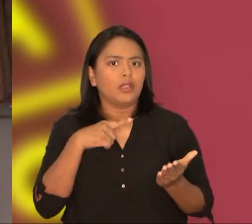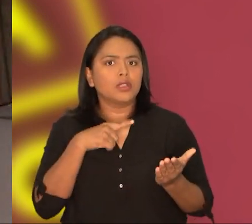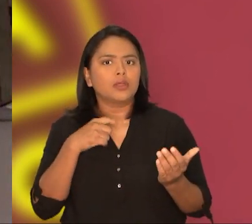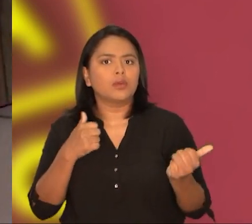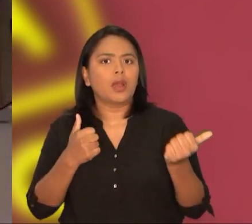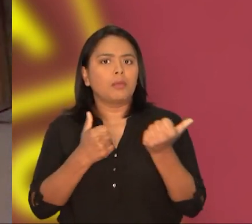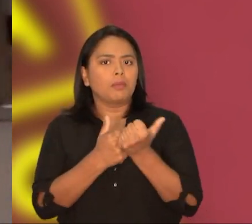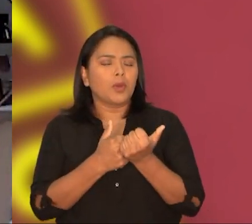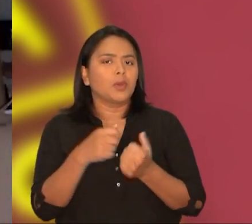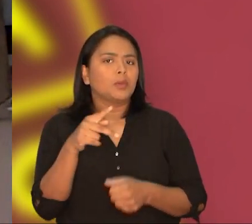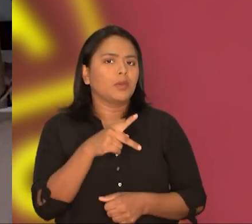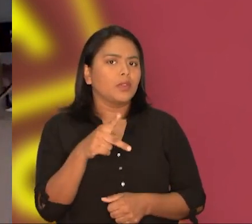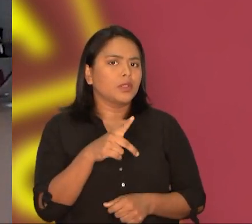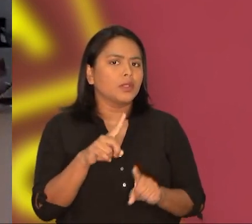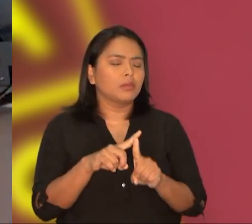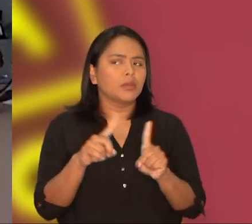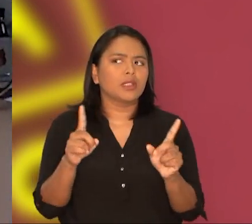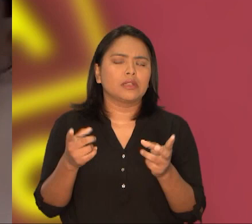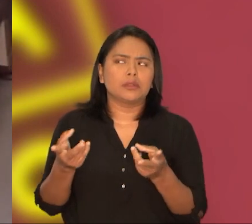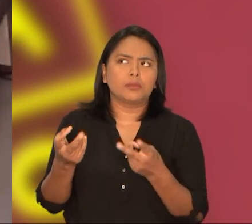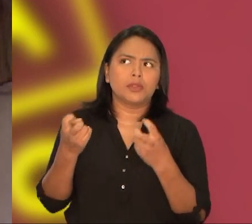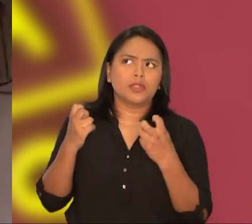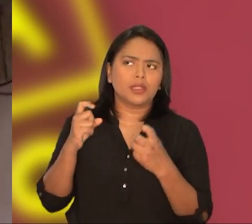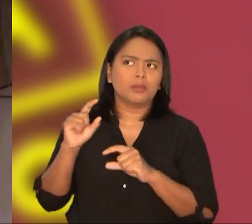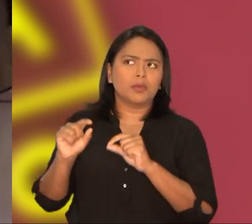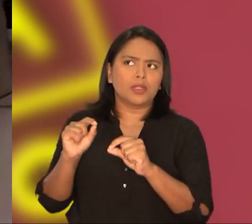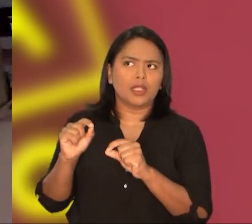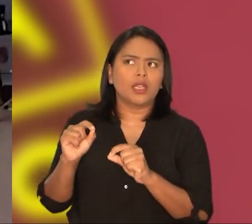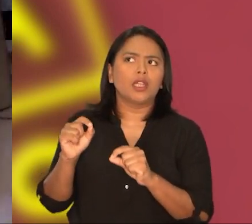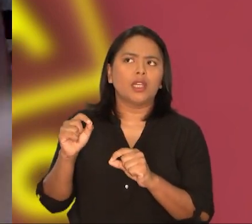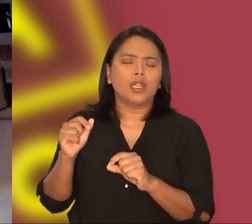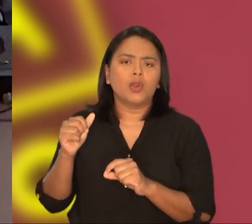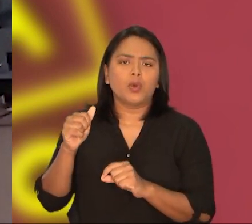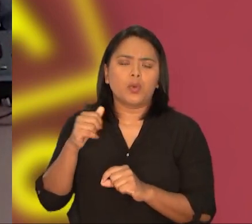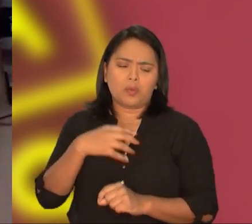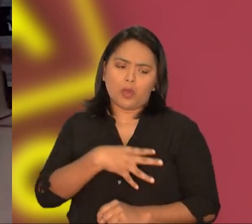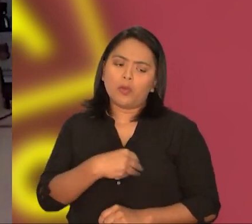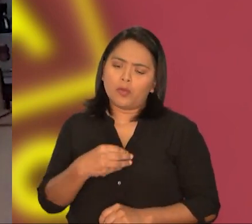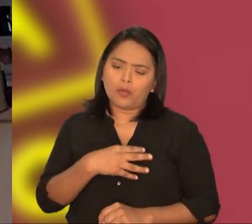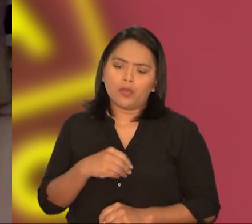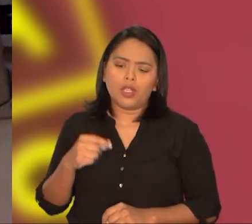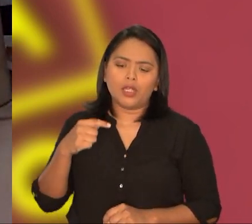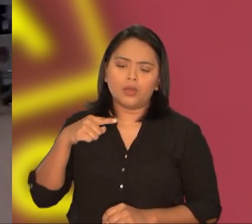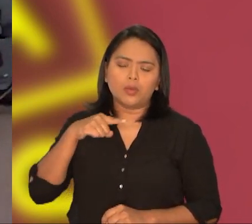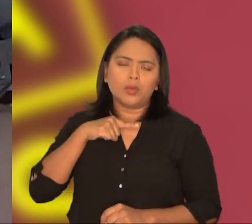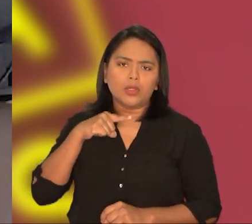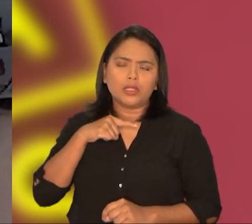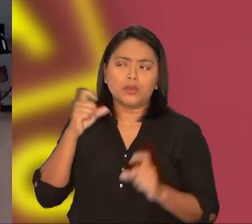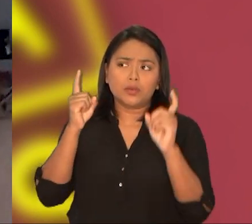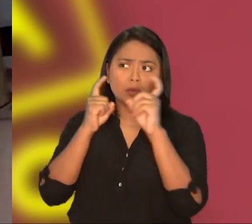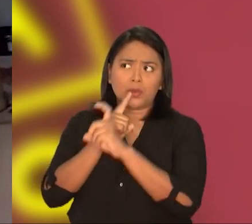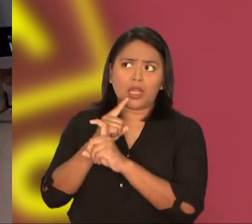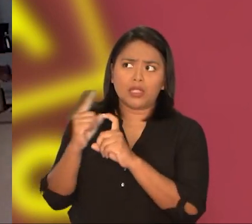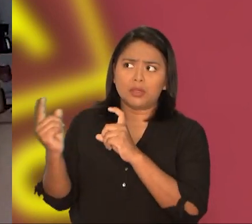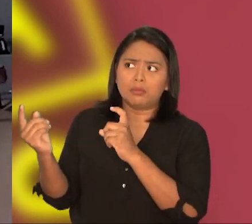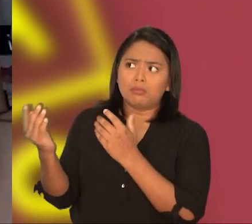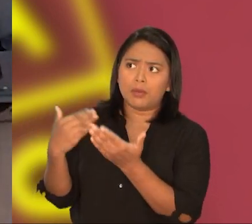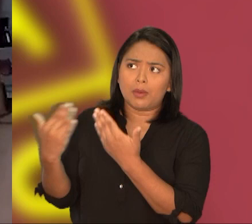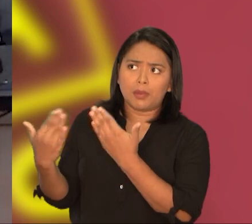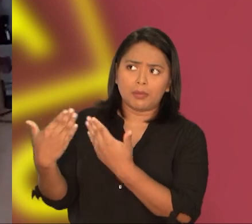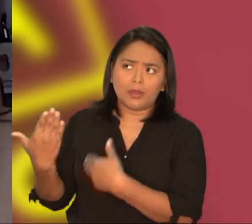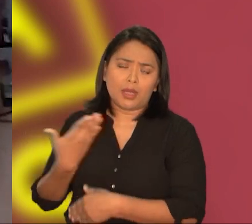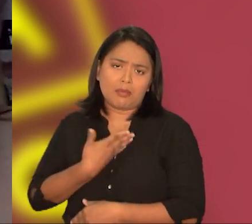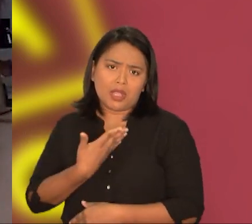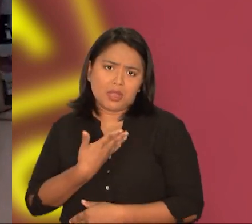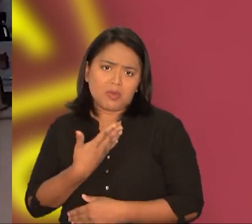né, tem uma professora auxiliar, só que eu vejo que ele sente uma dificuldade para interagir com os coleguinhas, ele não consegue fazer um amigo, né.